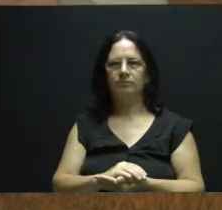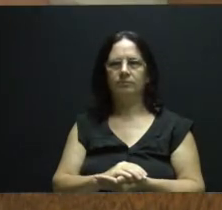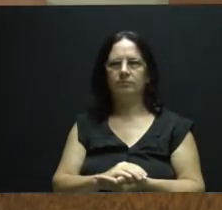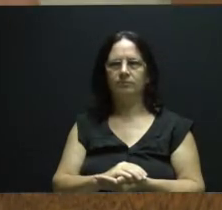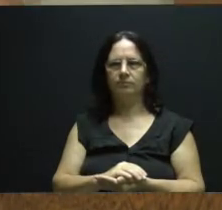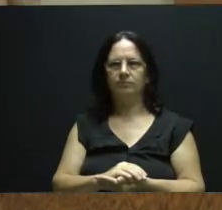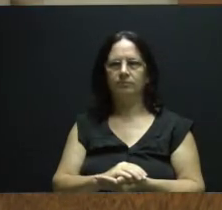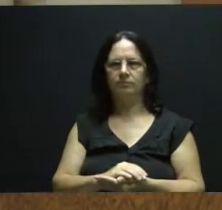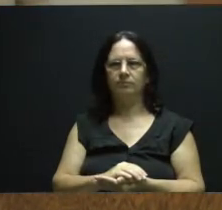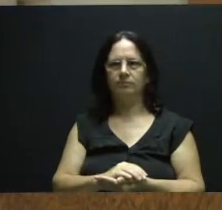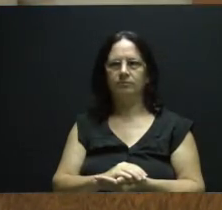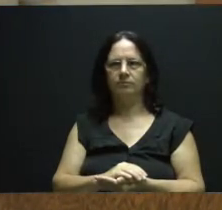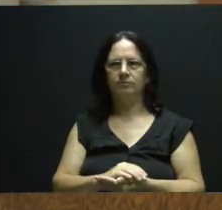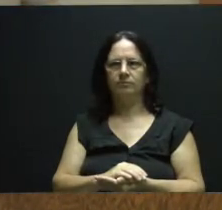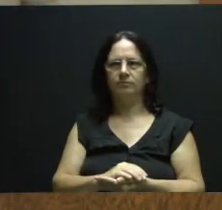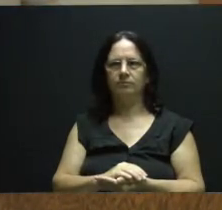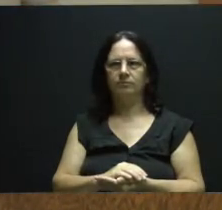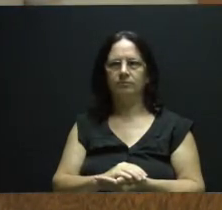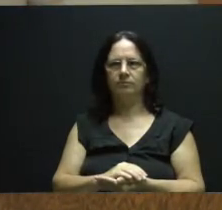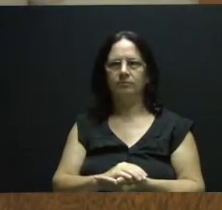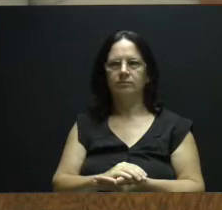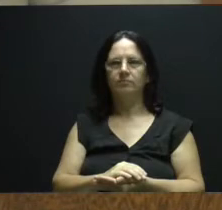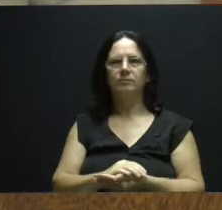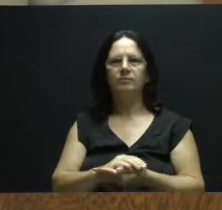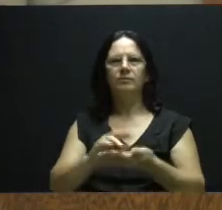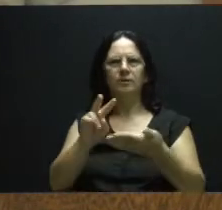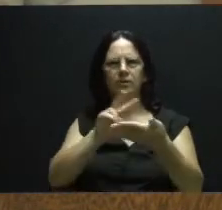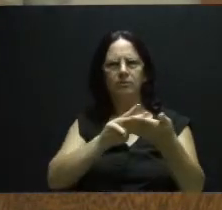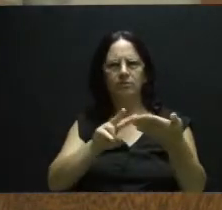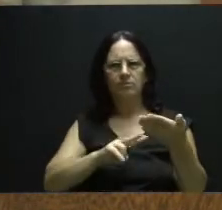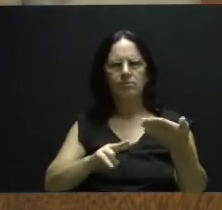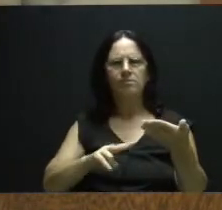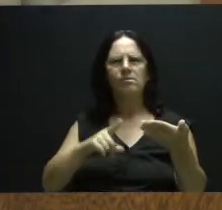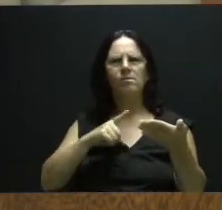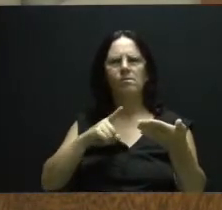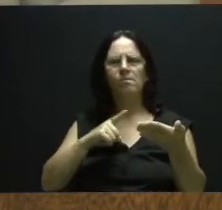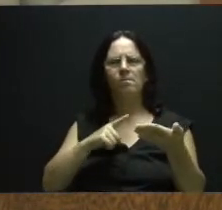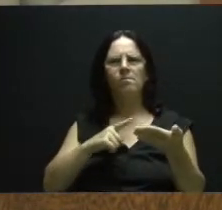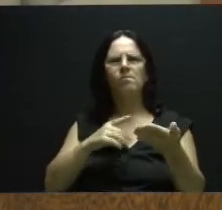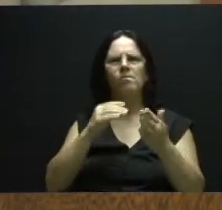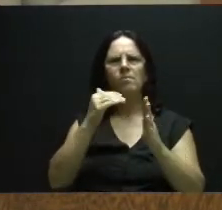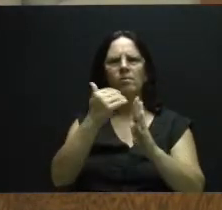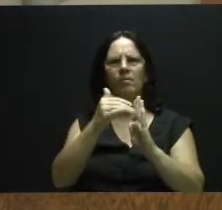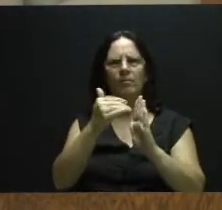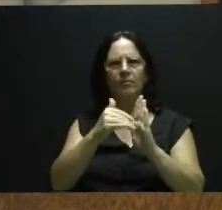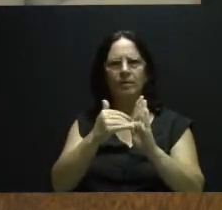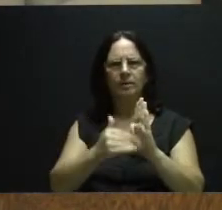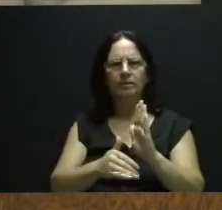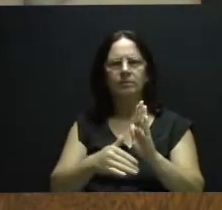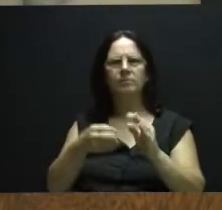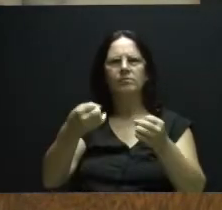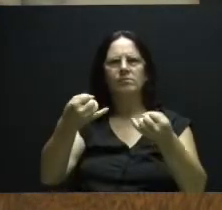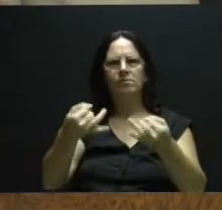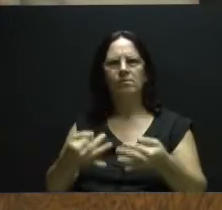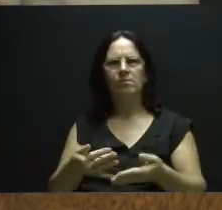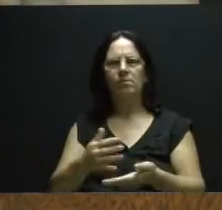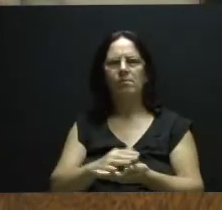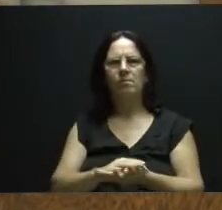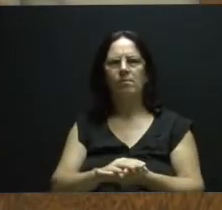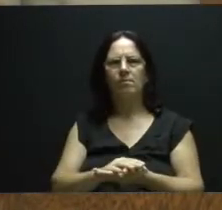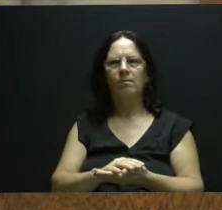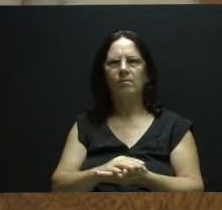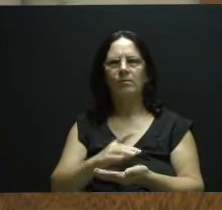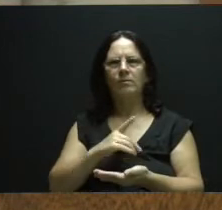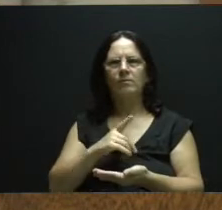as pré a propositura encontra se devidamente acompanhada de justificativa onde se assevera que